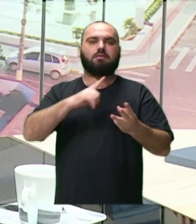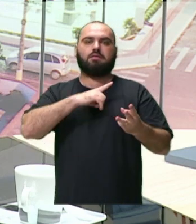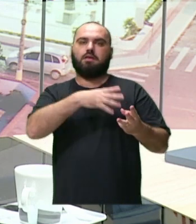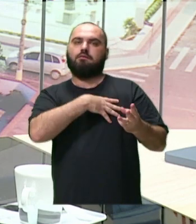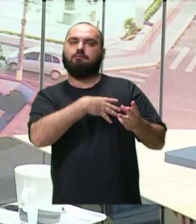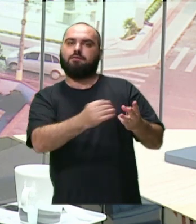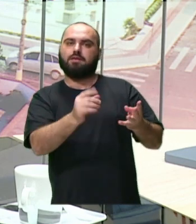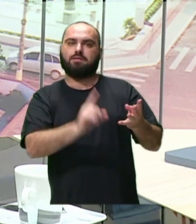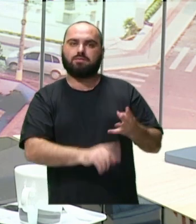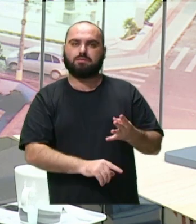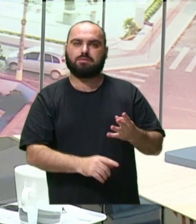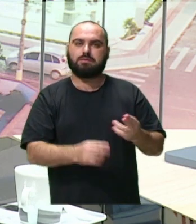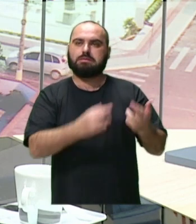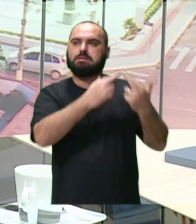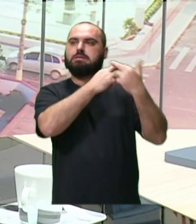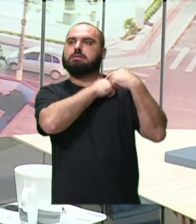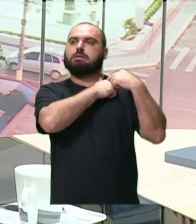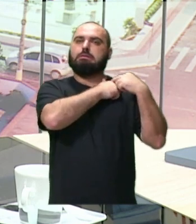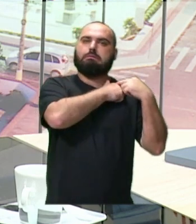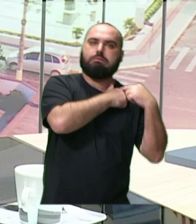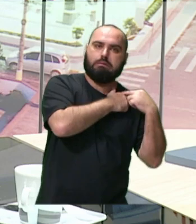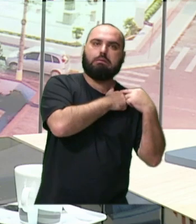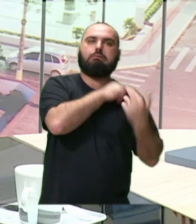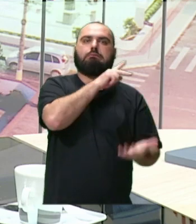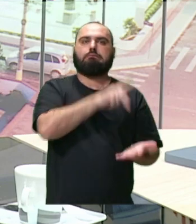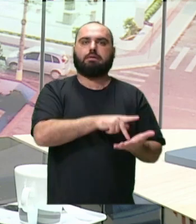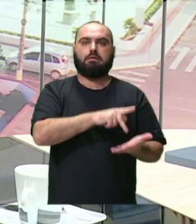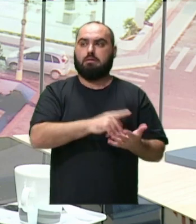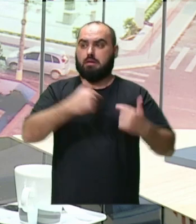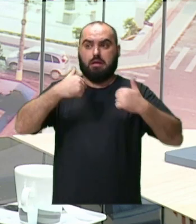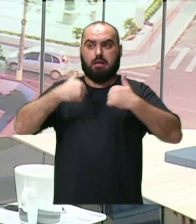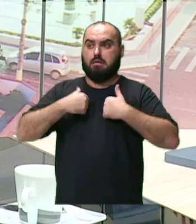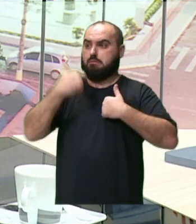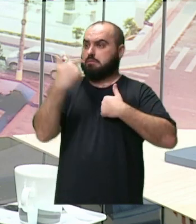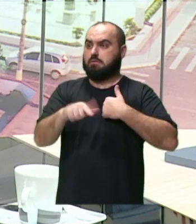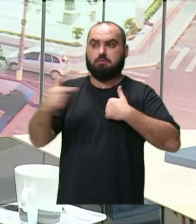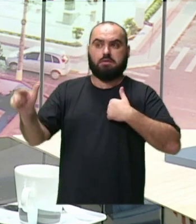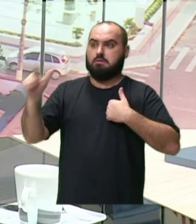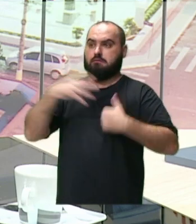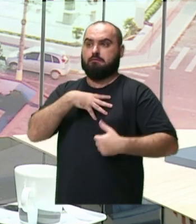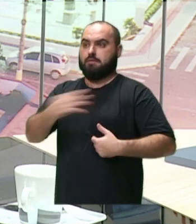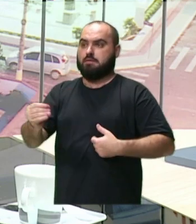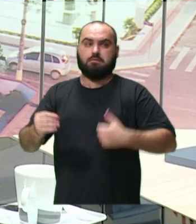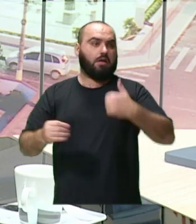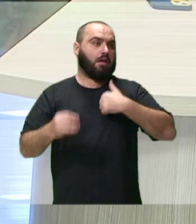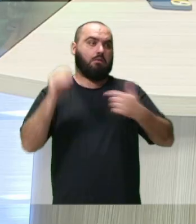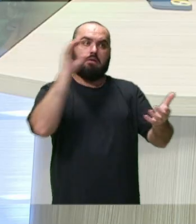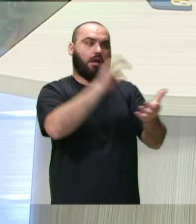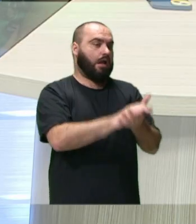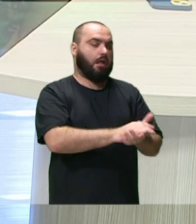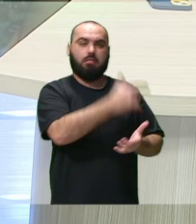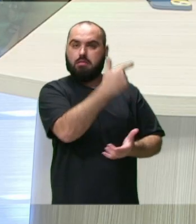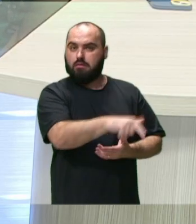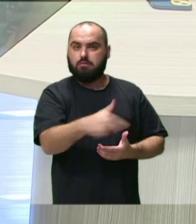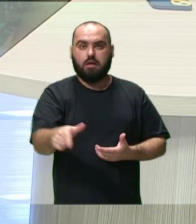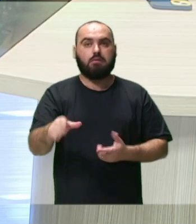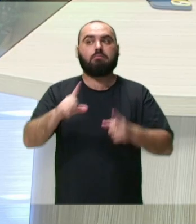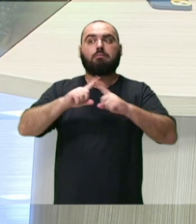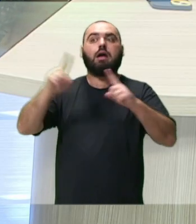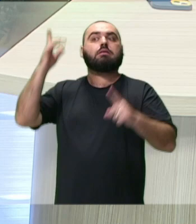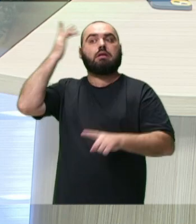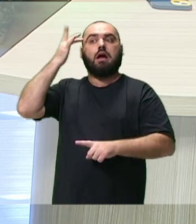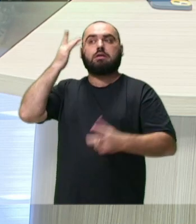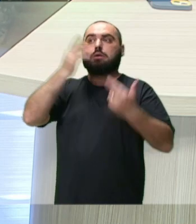sente muito sobrecarregada e de fato é. Mas eu não tenho filhos, não sou casada e também me acho sobrecarregada. Acho que para